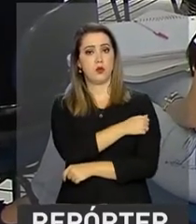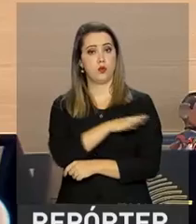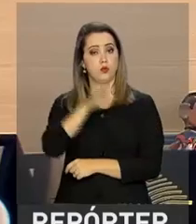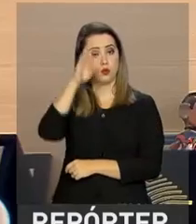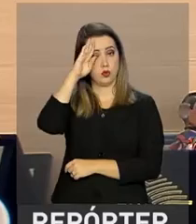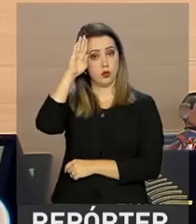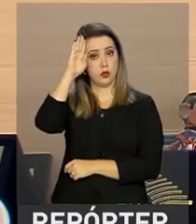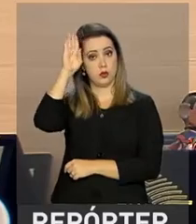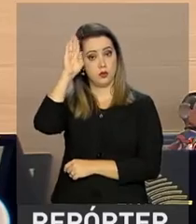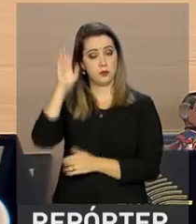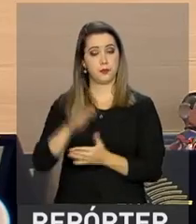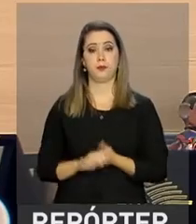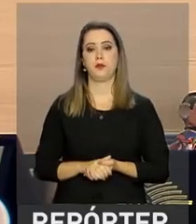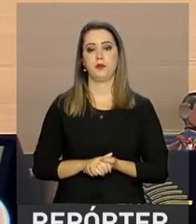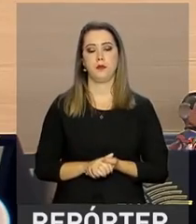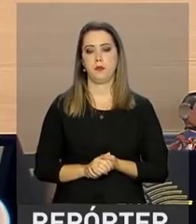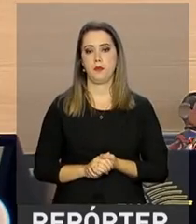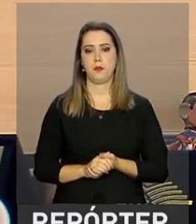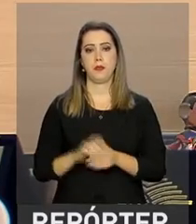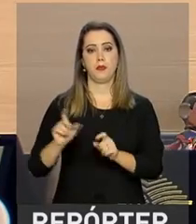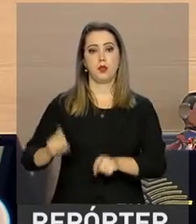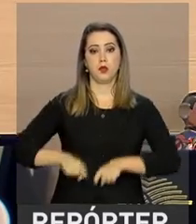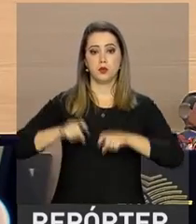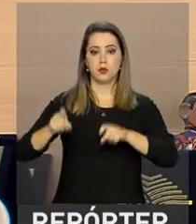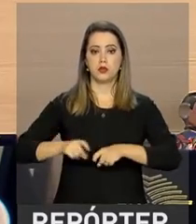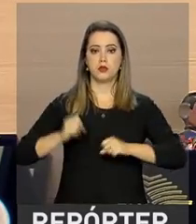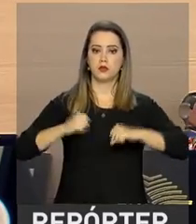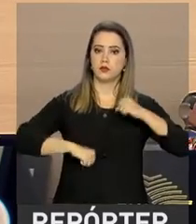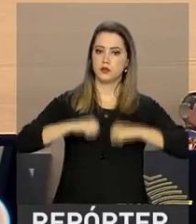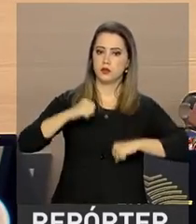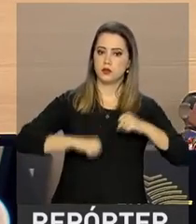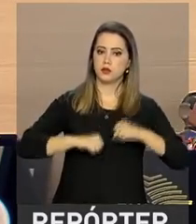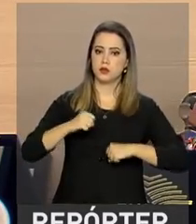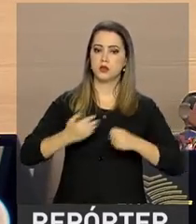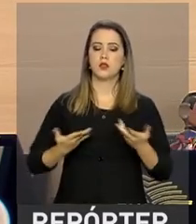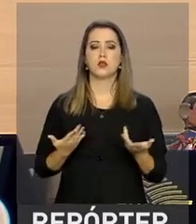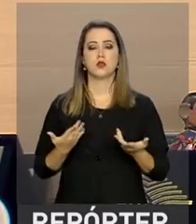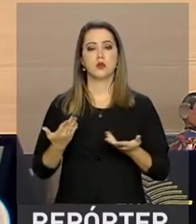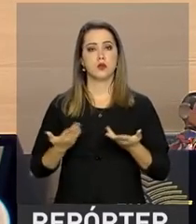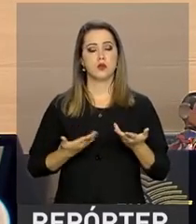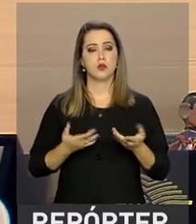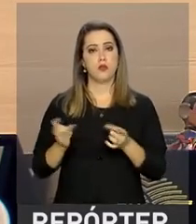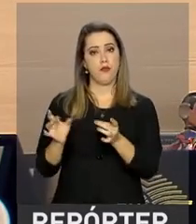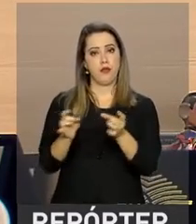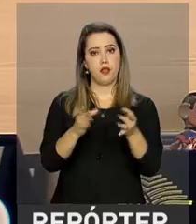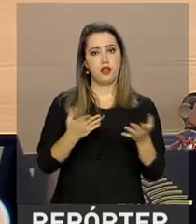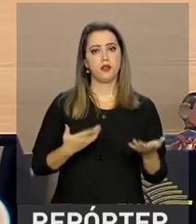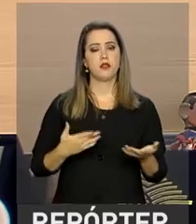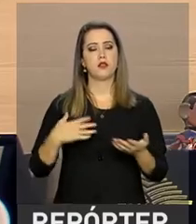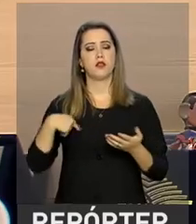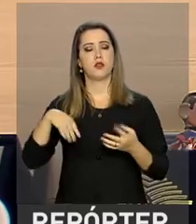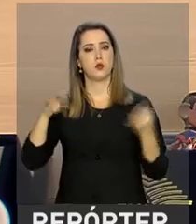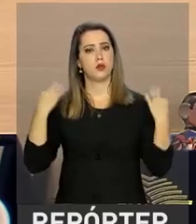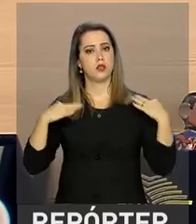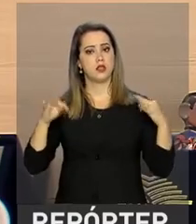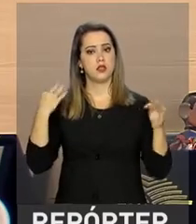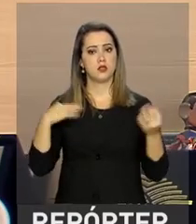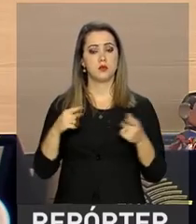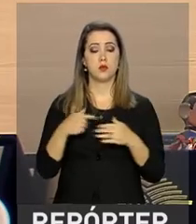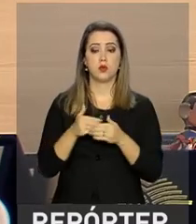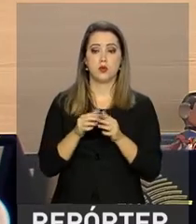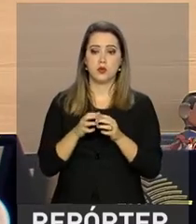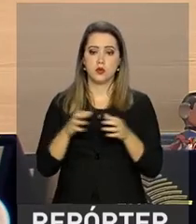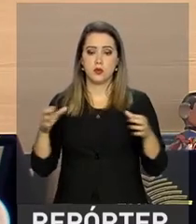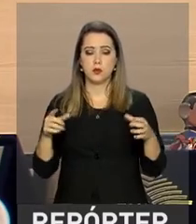superior além da atividade do agronegócio da indústria do comércio e do turismo nós estamos ampliando para